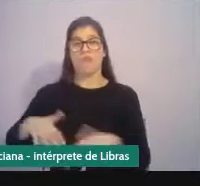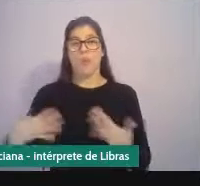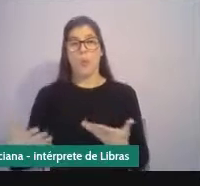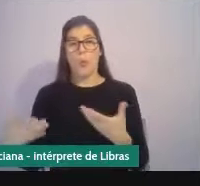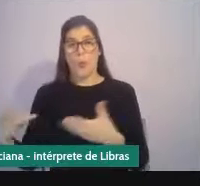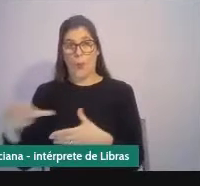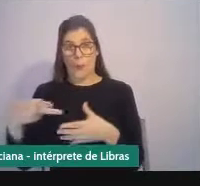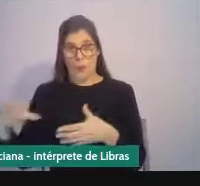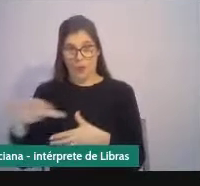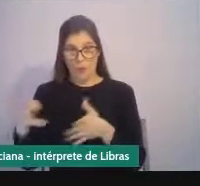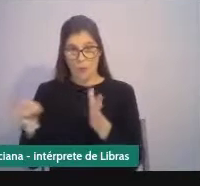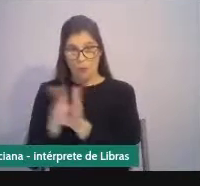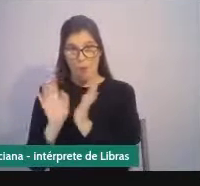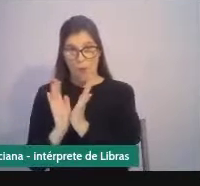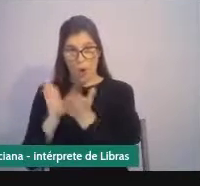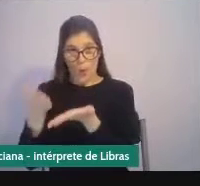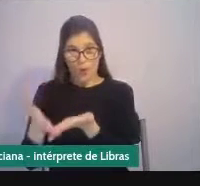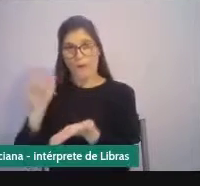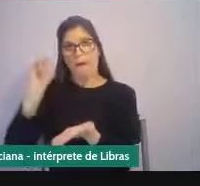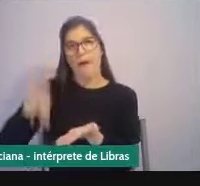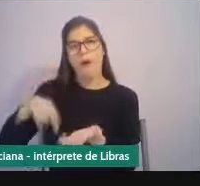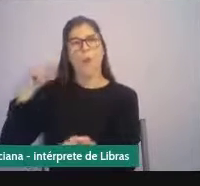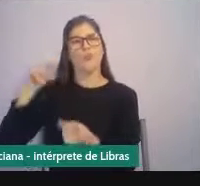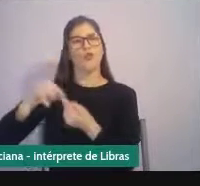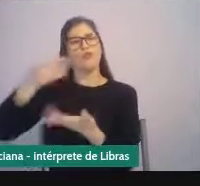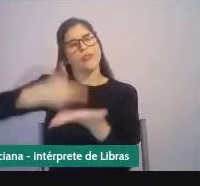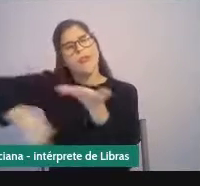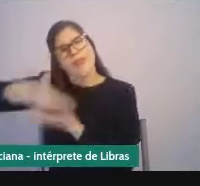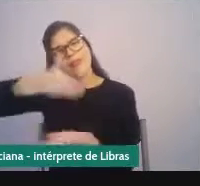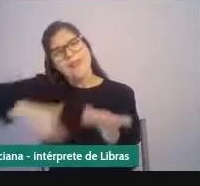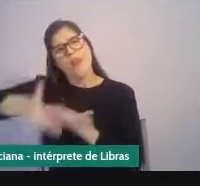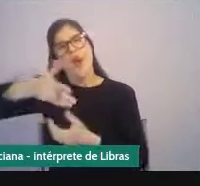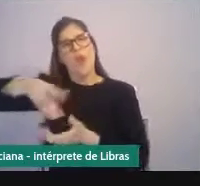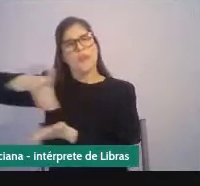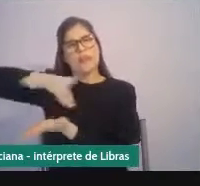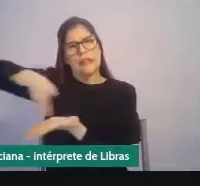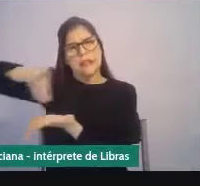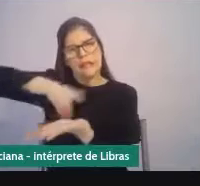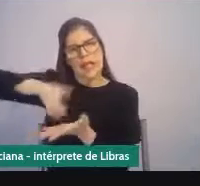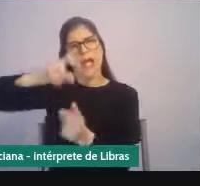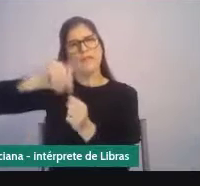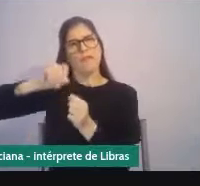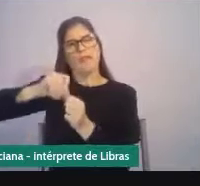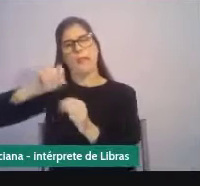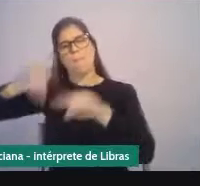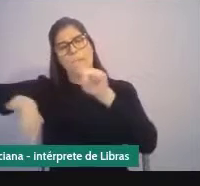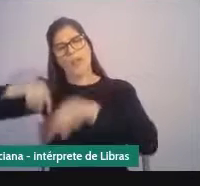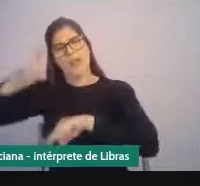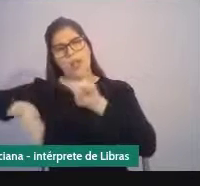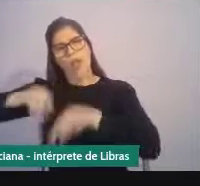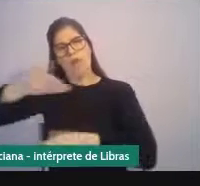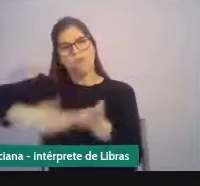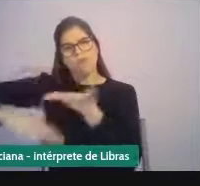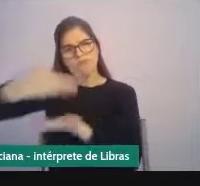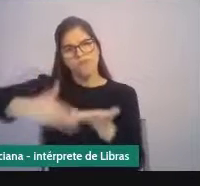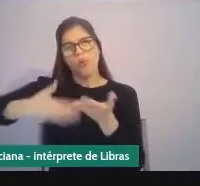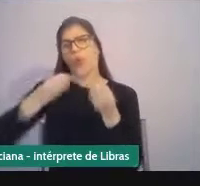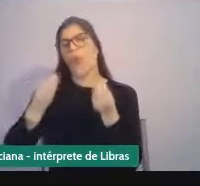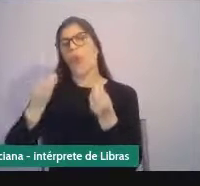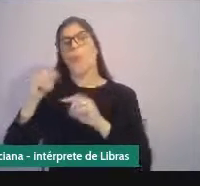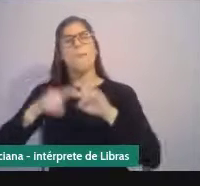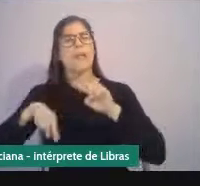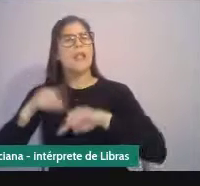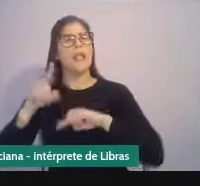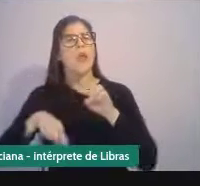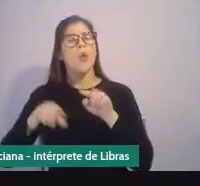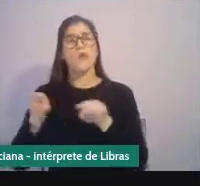tempo deles de designação era para interagir com os designers, para compartilhar material, para verificar o que estava sendo feito com o material que foi compartilhado,